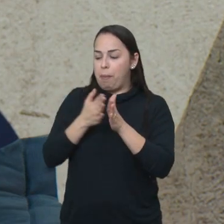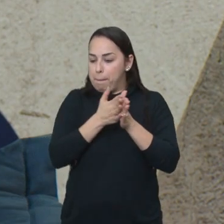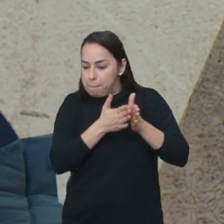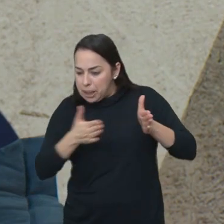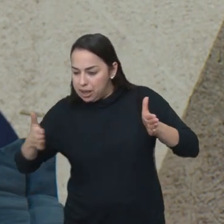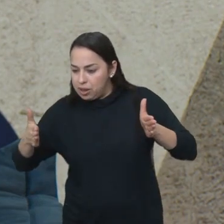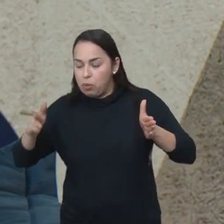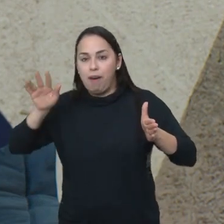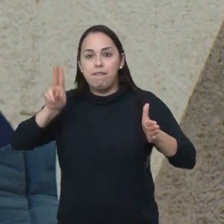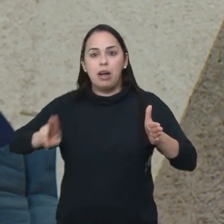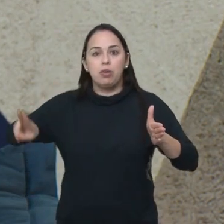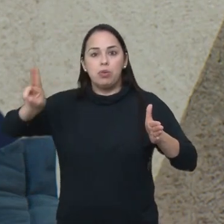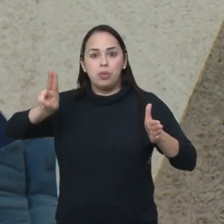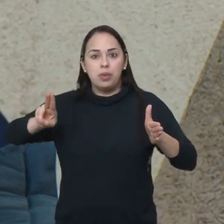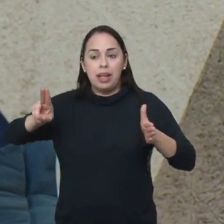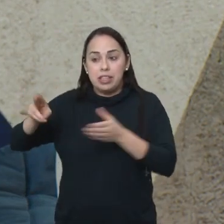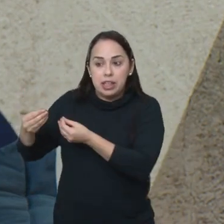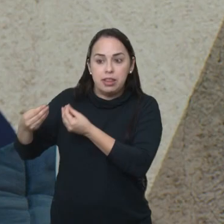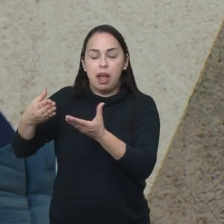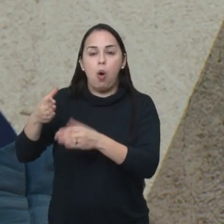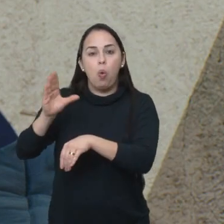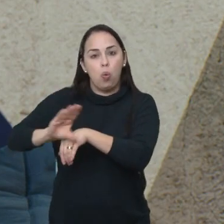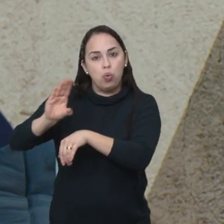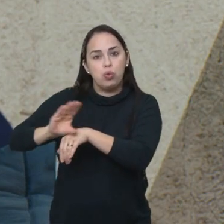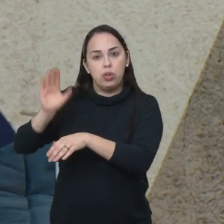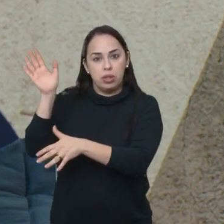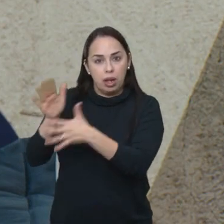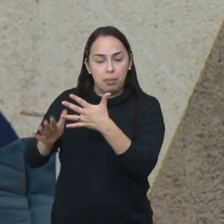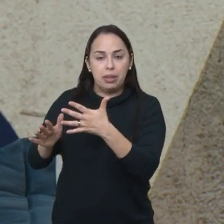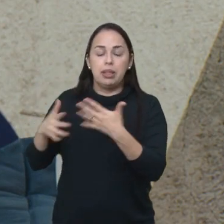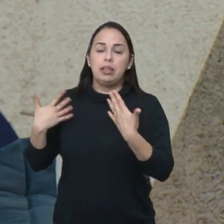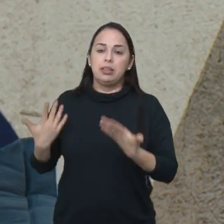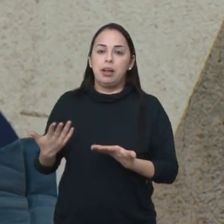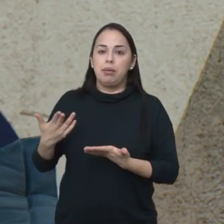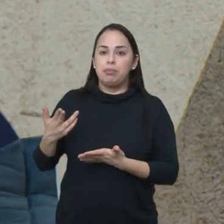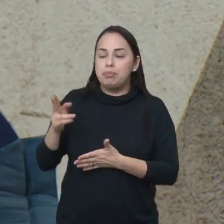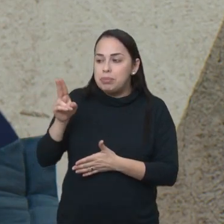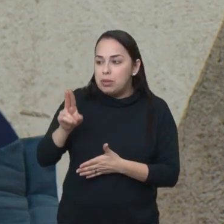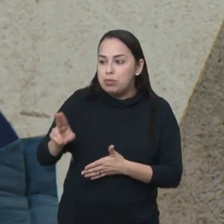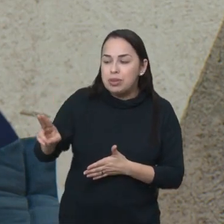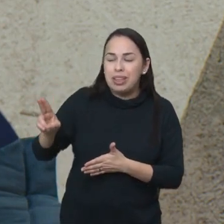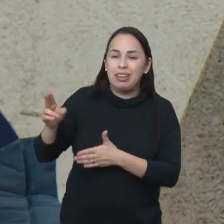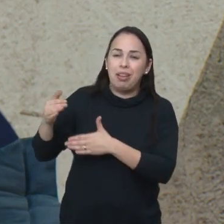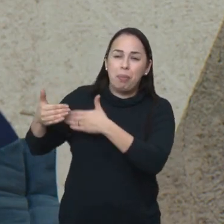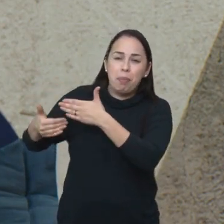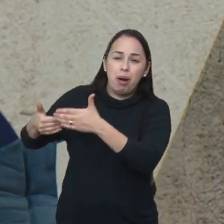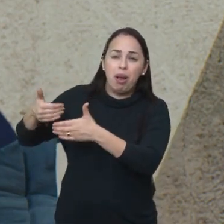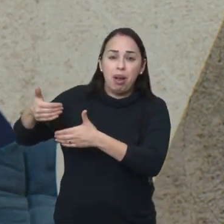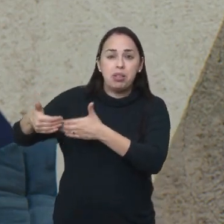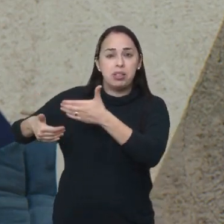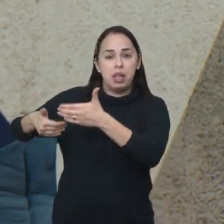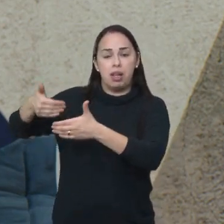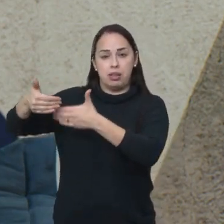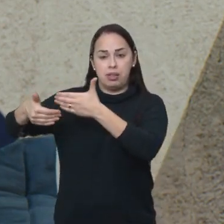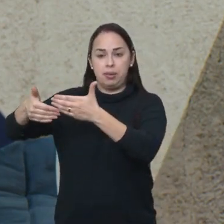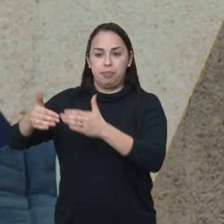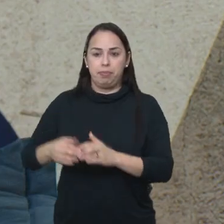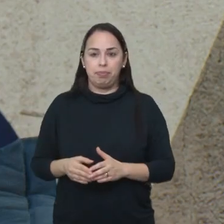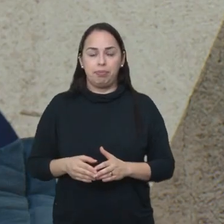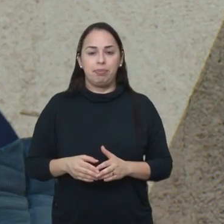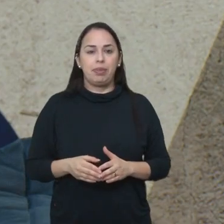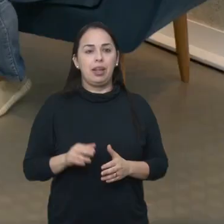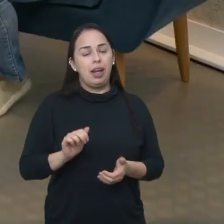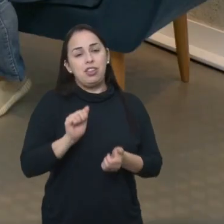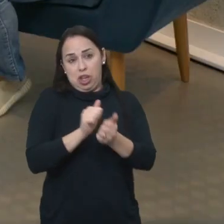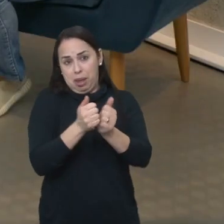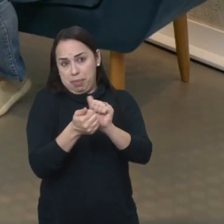universidades tinham um período para oferecer o curso de Libras. Então, a minha universidade ainda estava nesse processo naquele